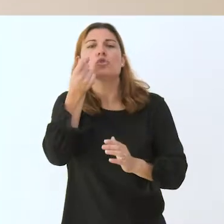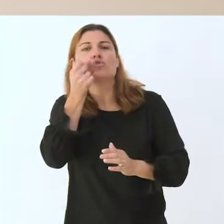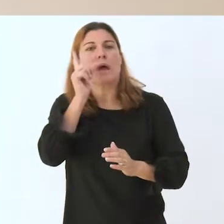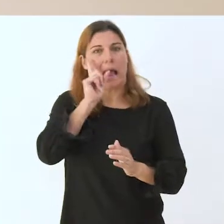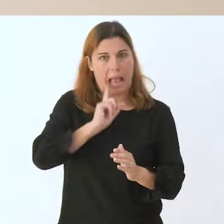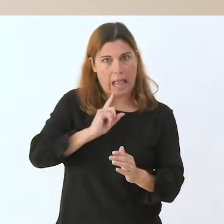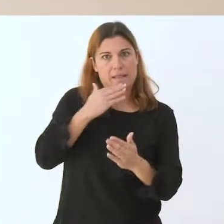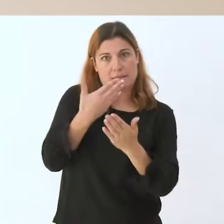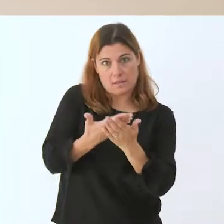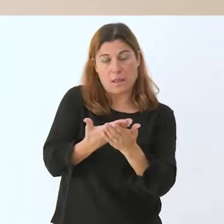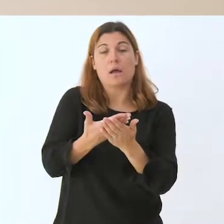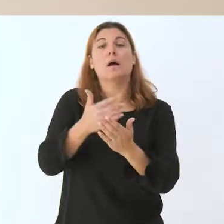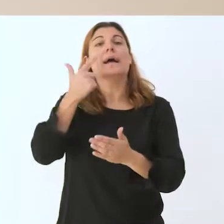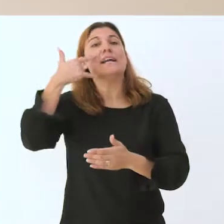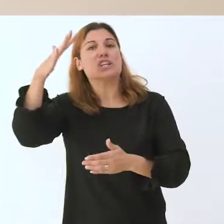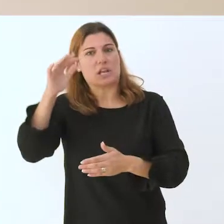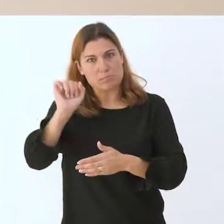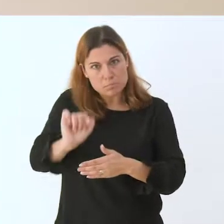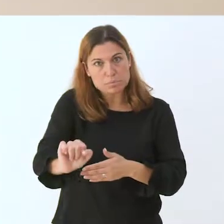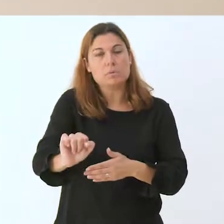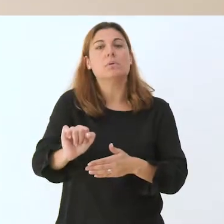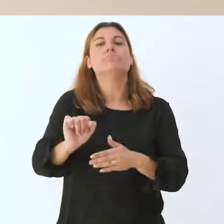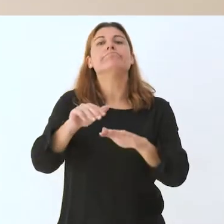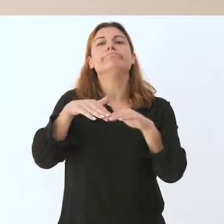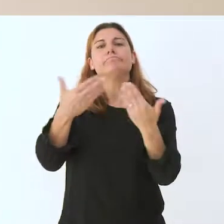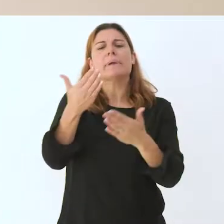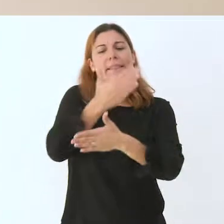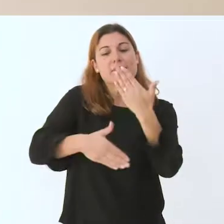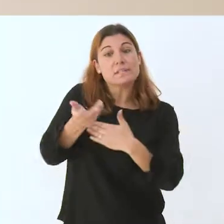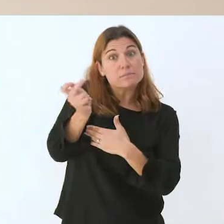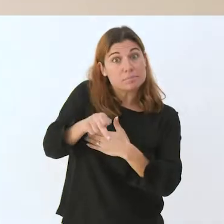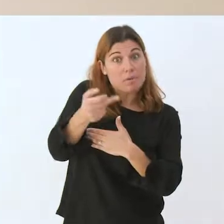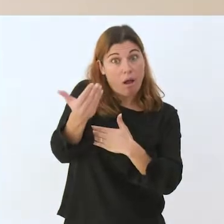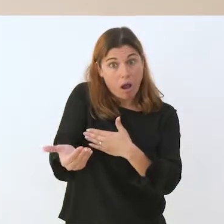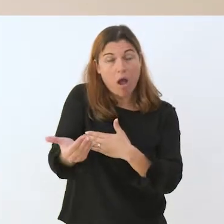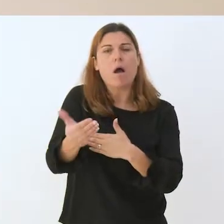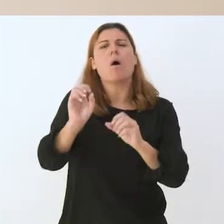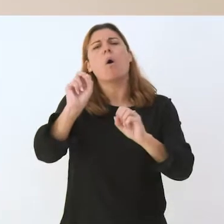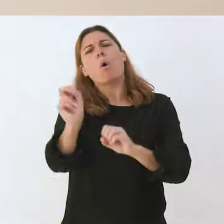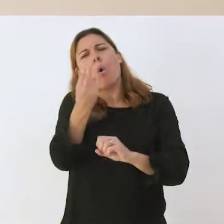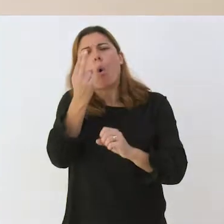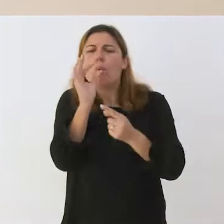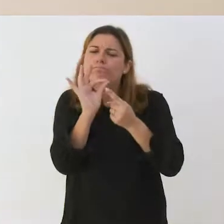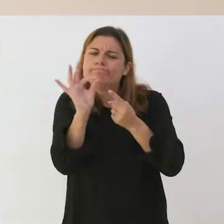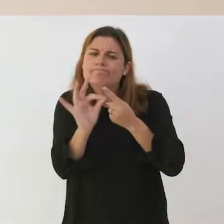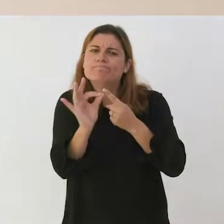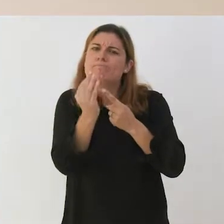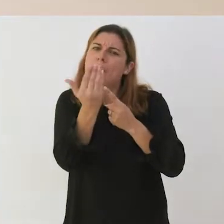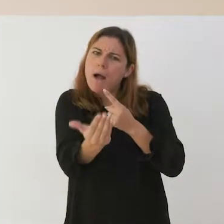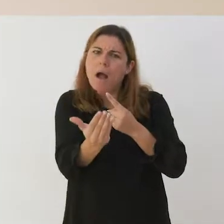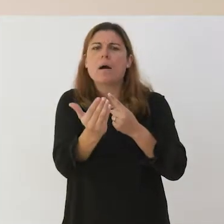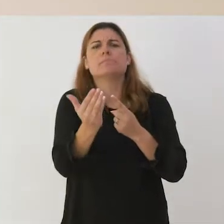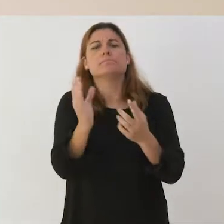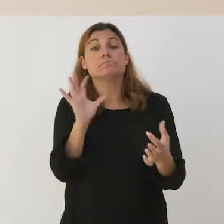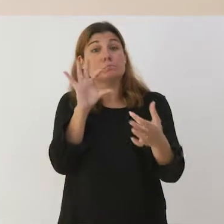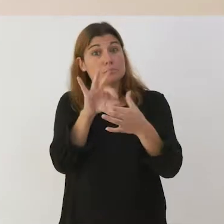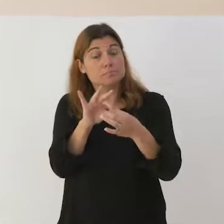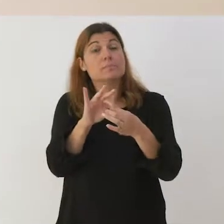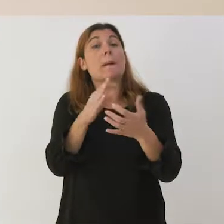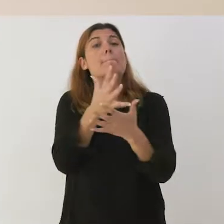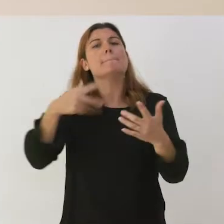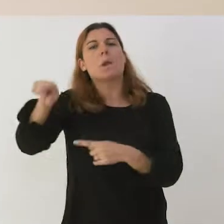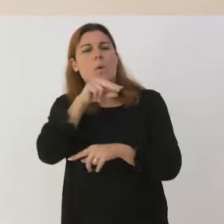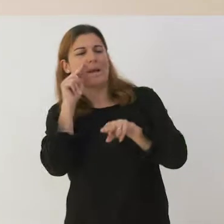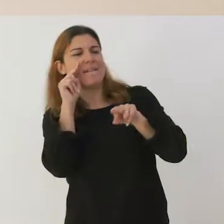do género masculino ou feminino, ser estrangeiro, ter qualquer deficiência ou qualquer outra característica com a